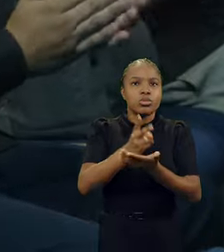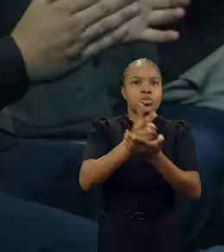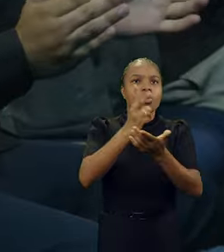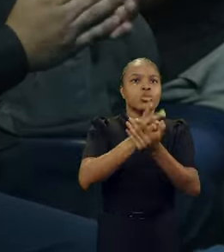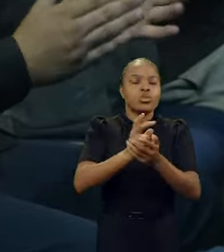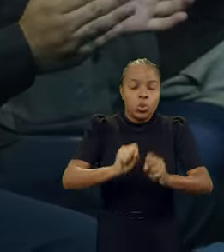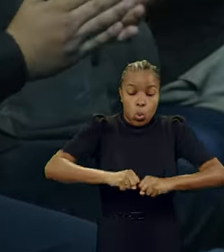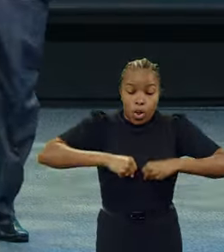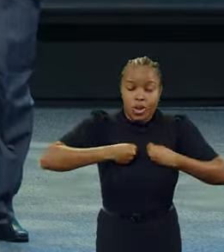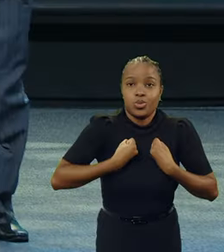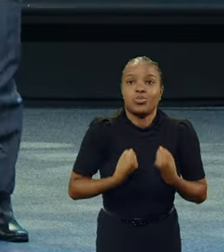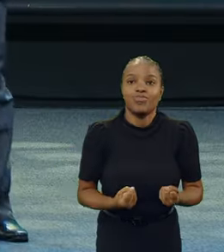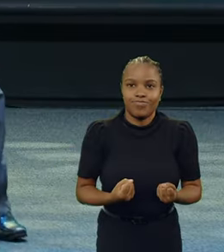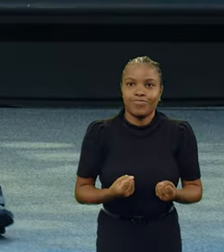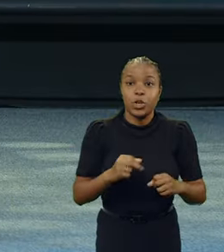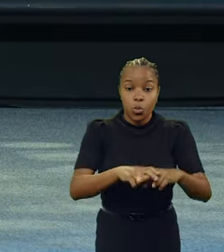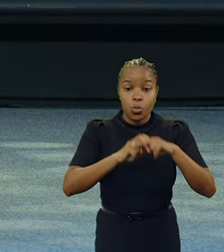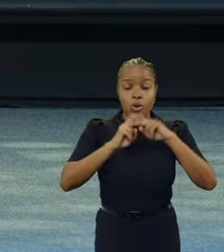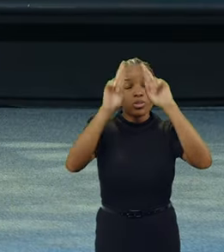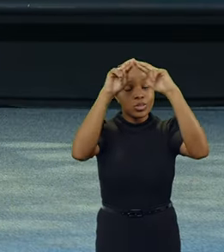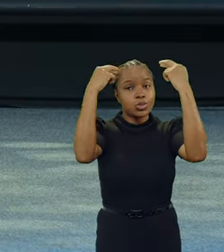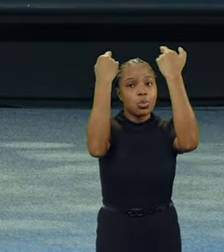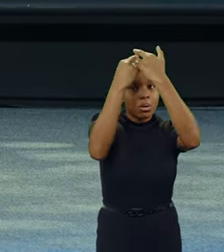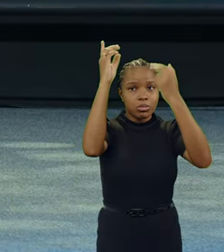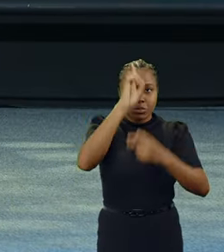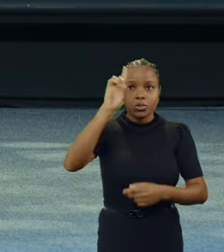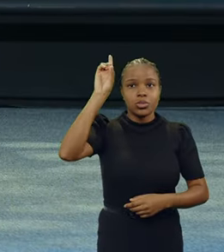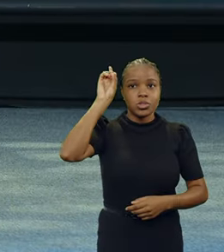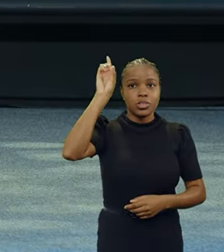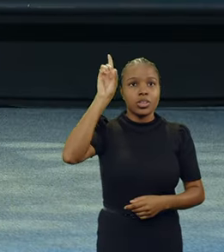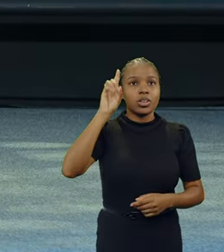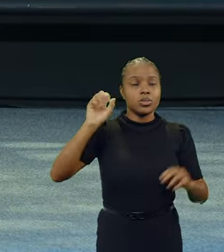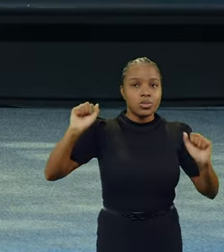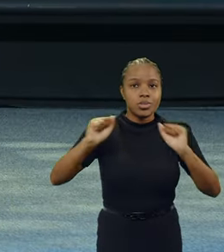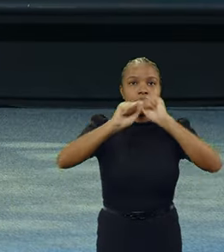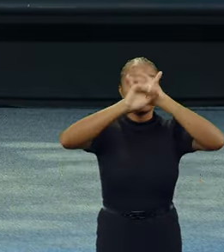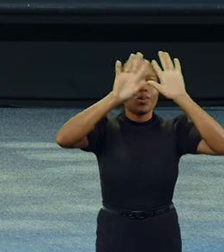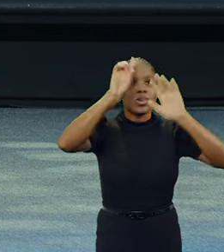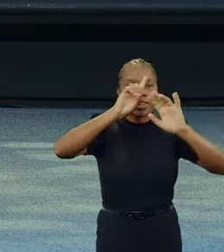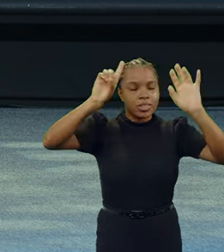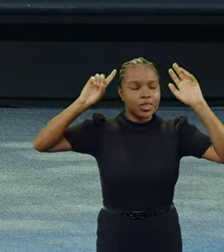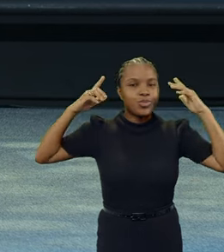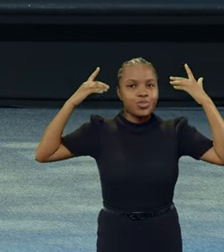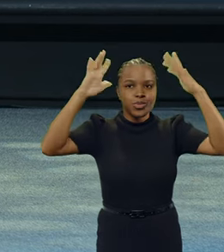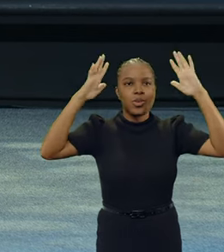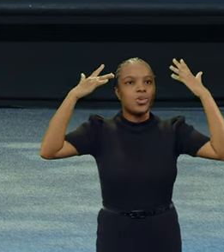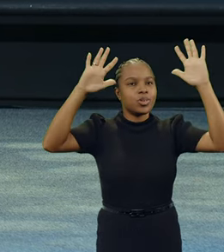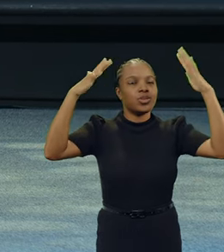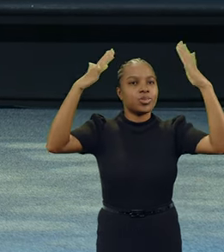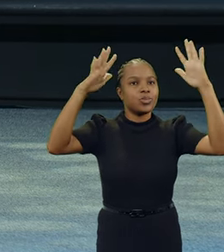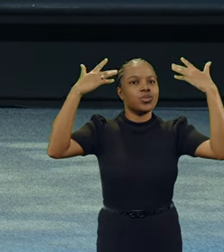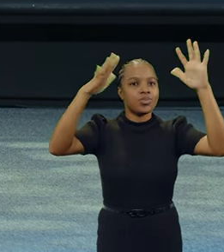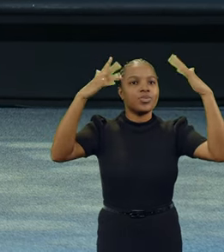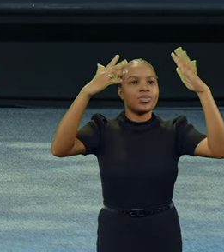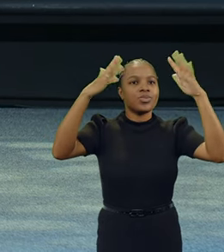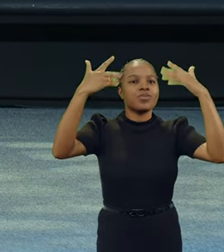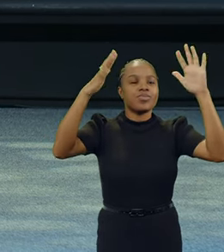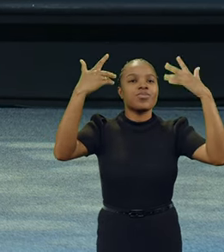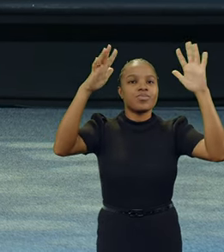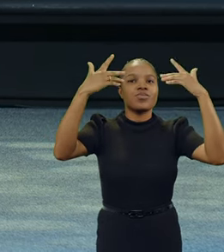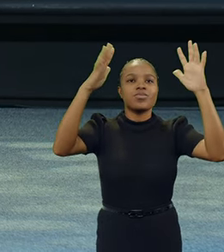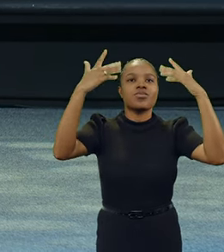trabalhando, lutando em prol do reino. Oh, glória, pode glorificar o nome do Senhor, Ele está